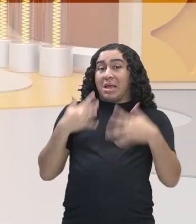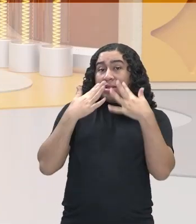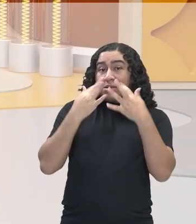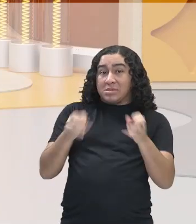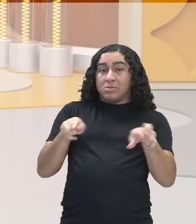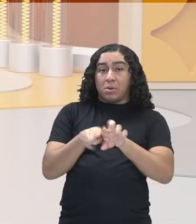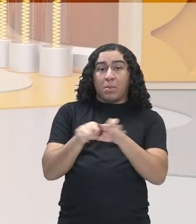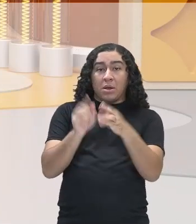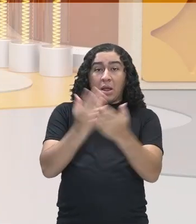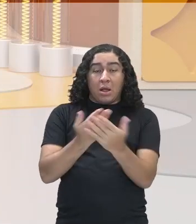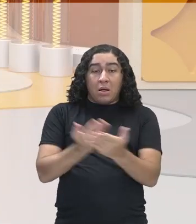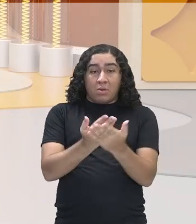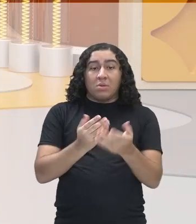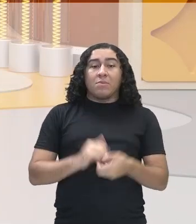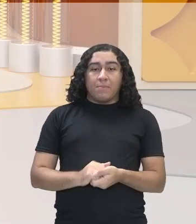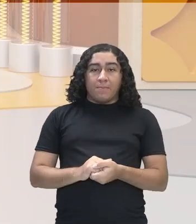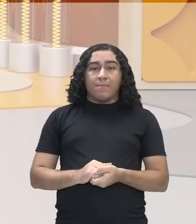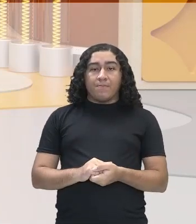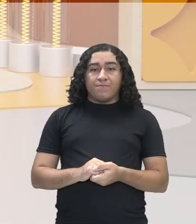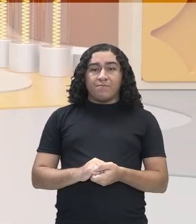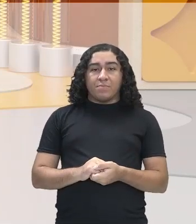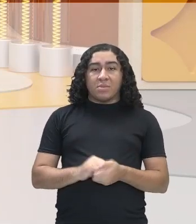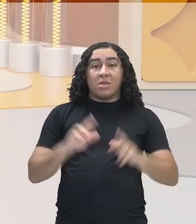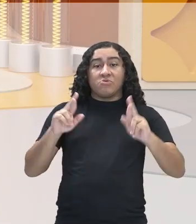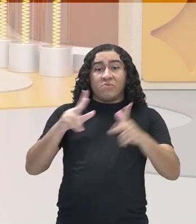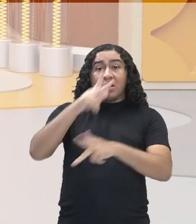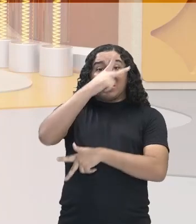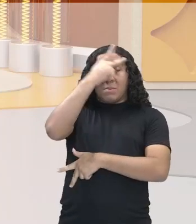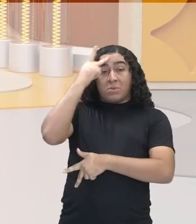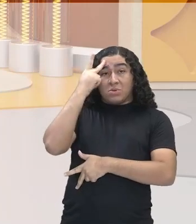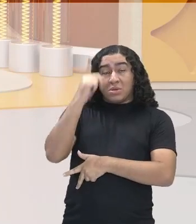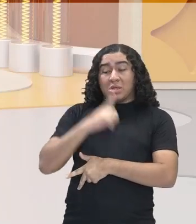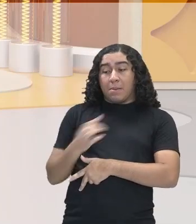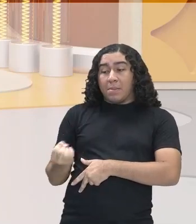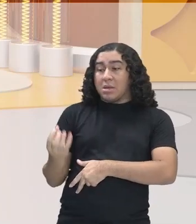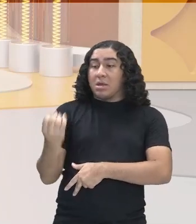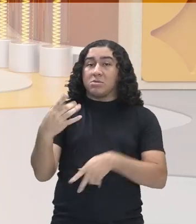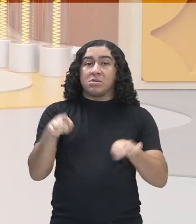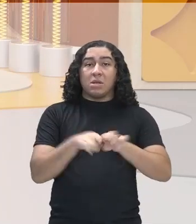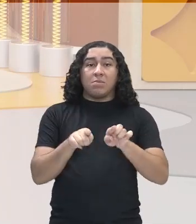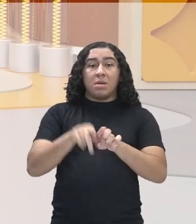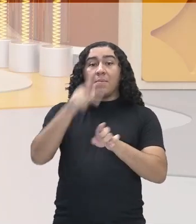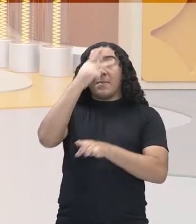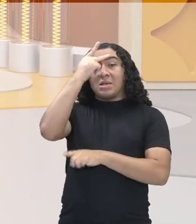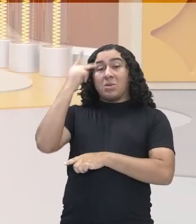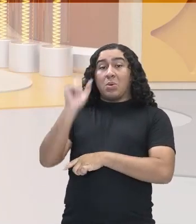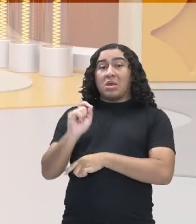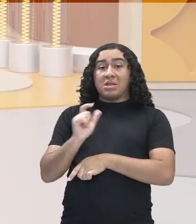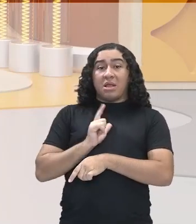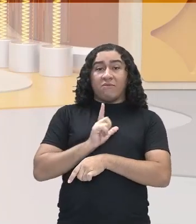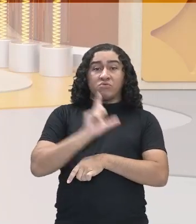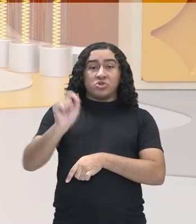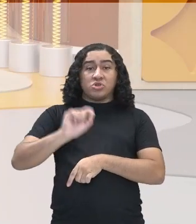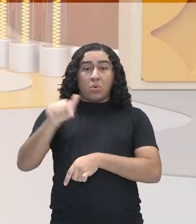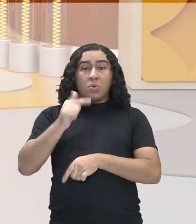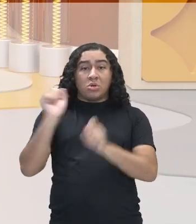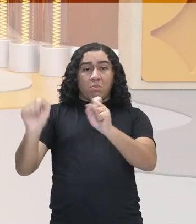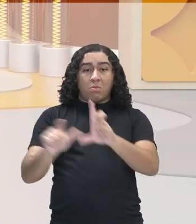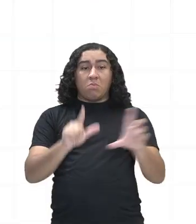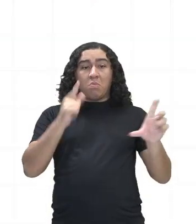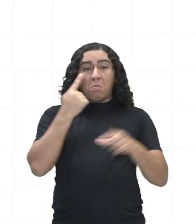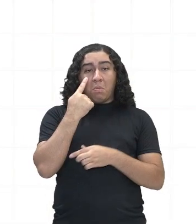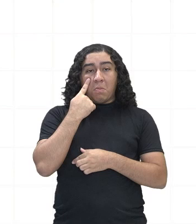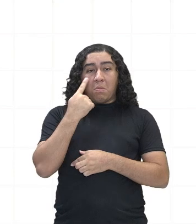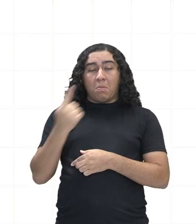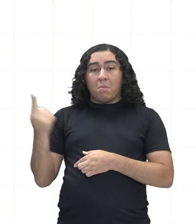nossa aula, né? As diferenças entre as pessoas que estão migrando e as pessoas que são refugiadas. É isso que a gente vai ver nessa próxima tela. O